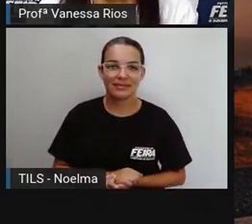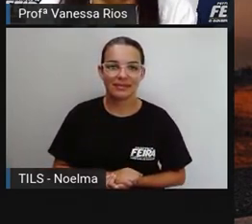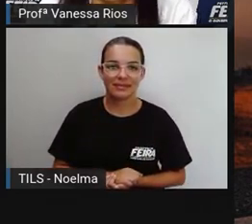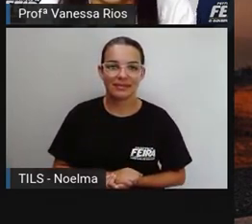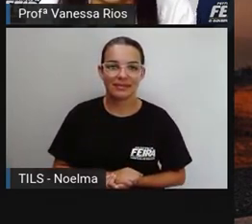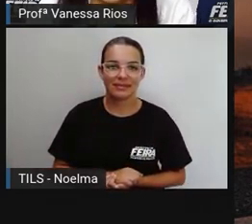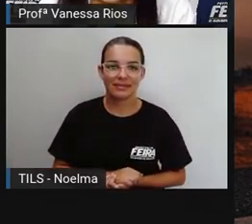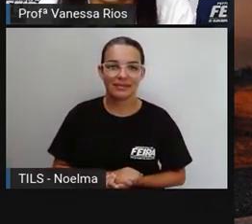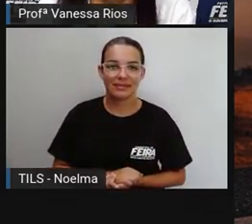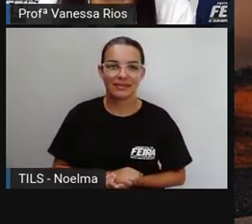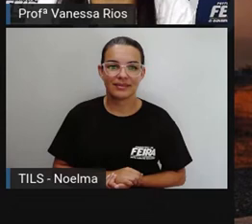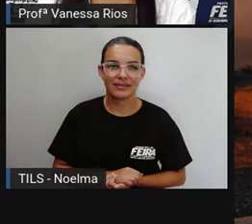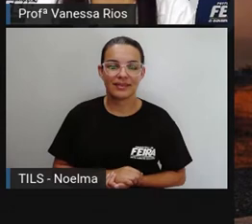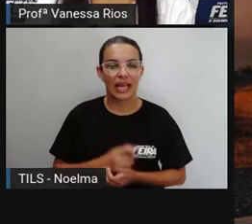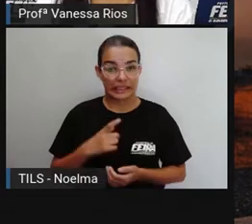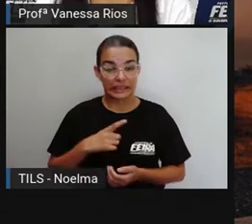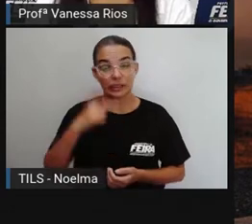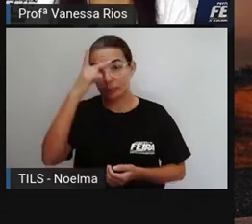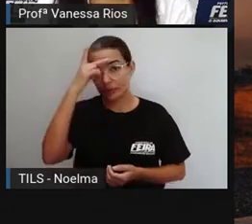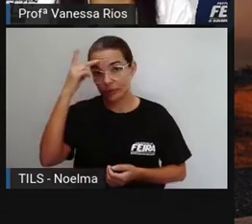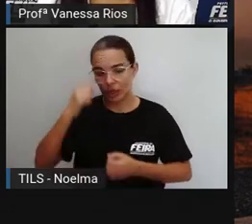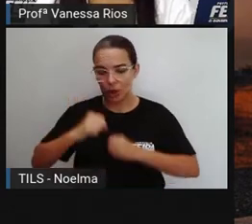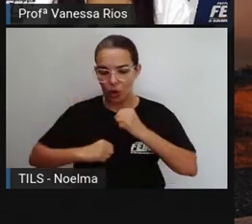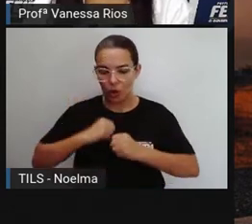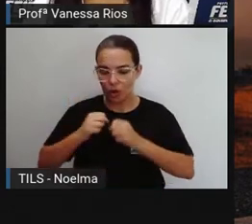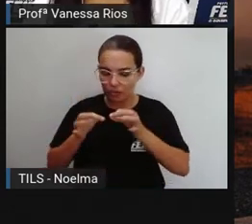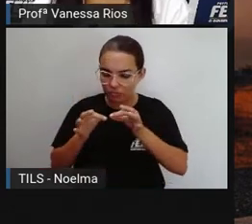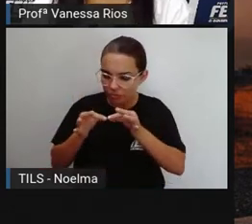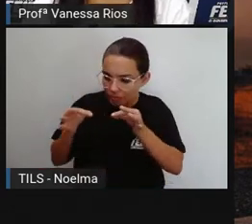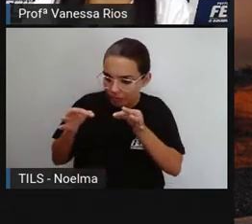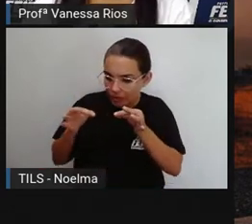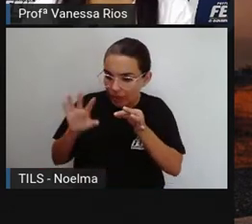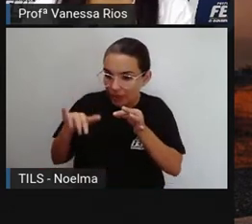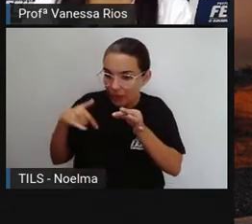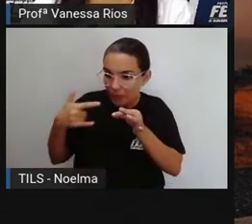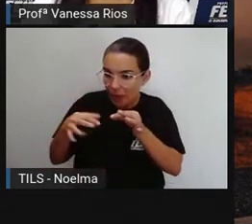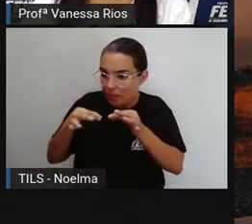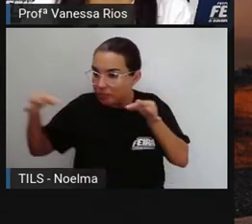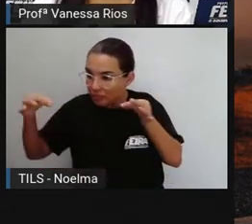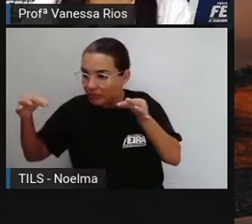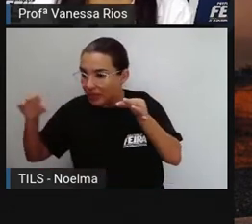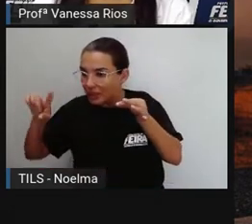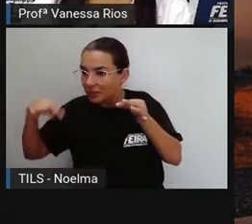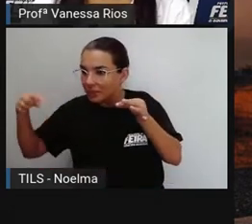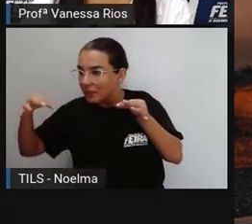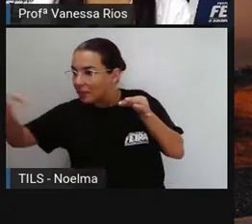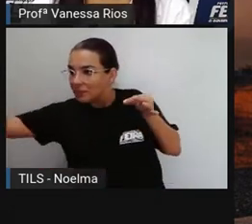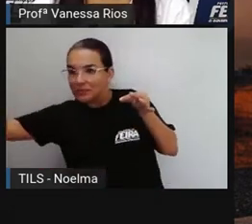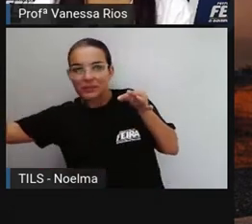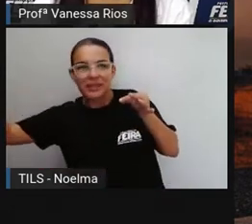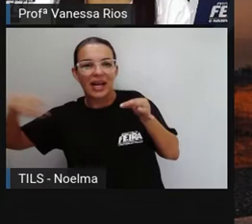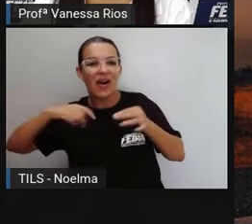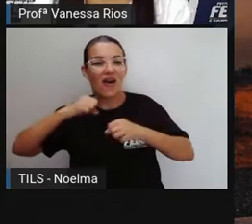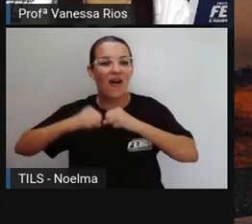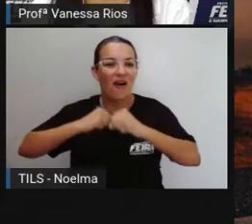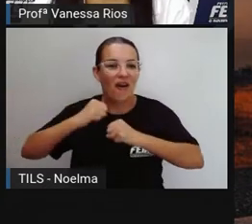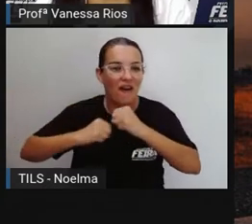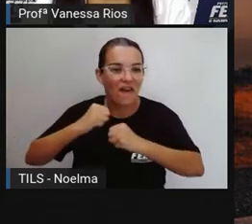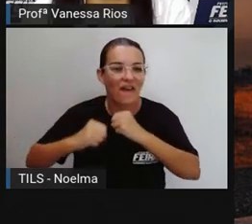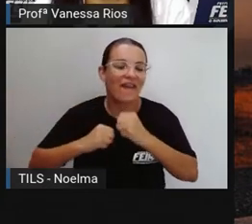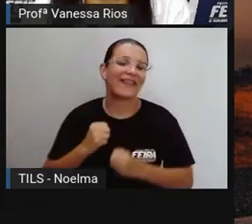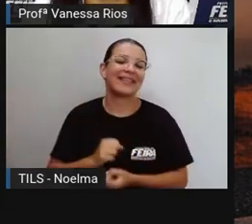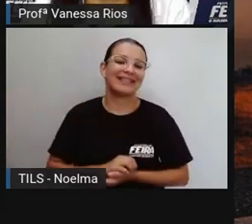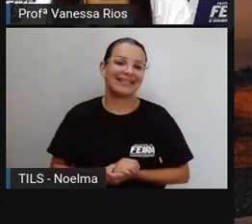correndo aí também pequenas distâncias e com o tempo vai aumentando, né? Essas distâncias. E desenvolvendo